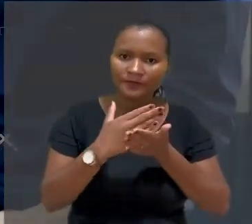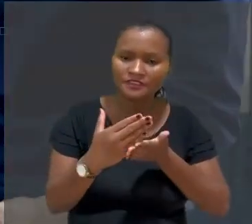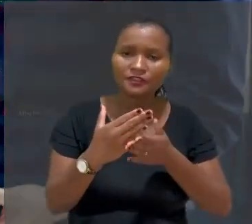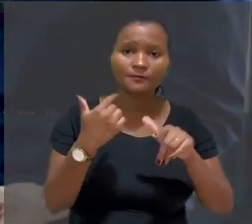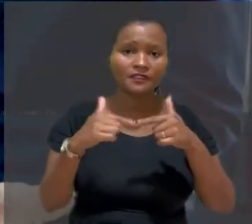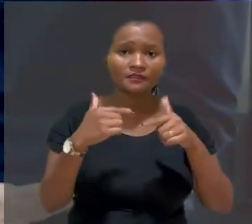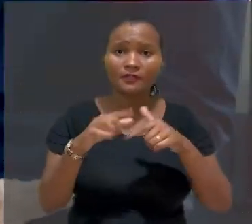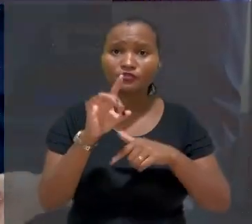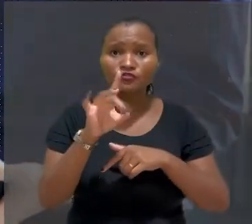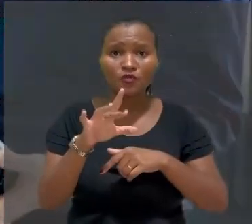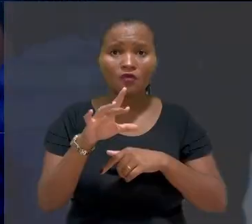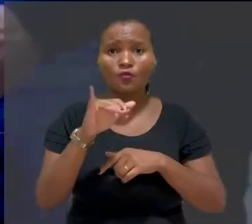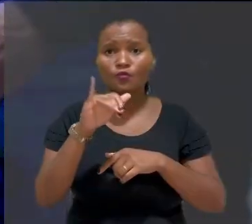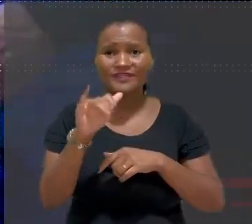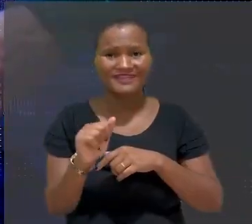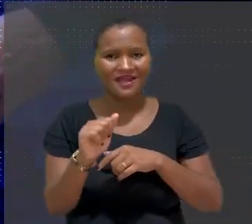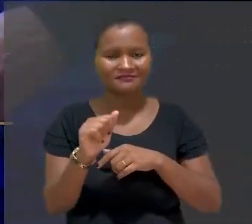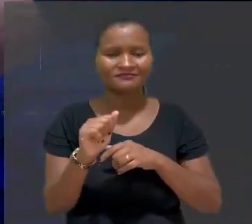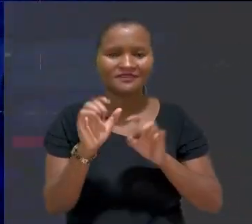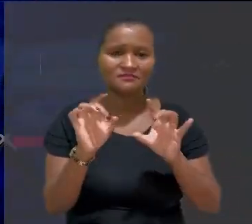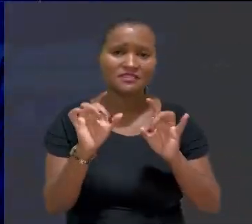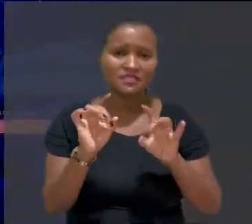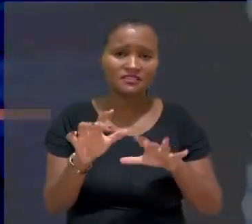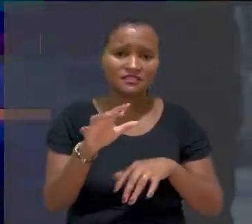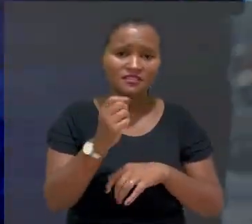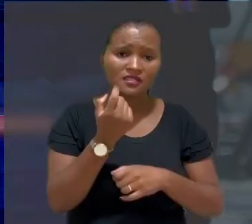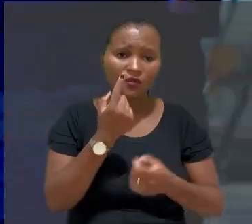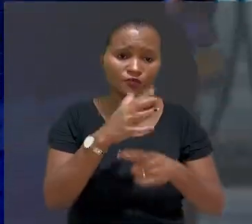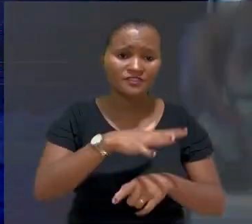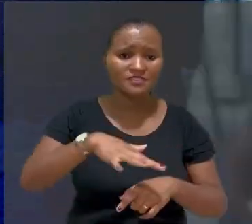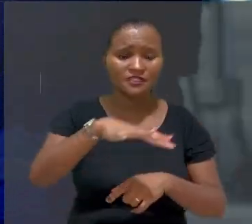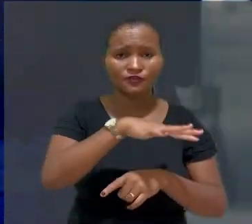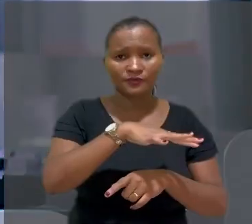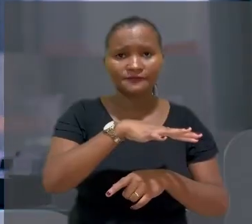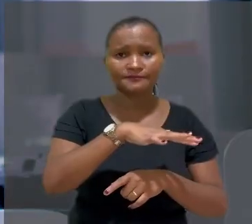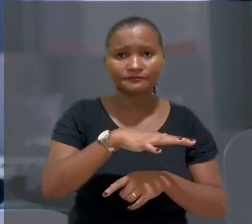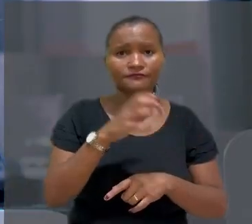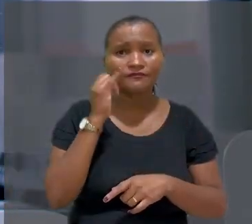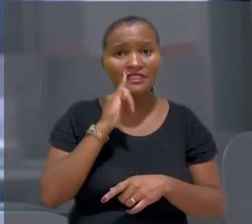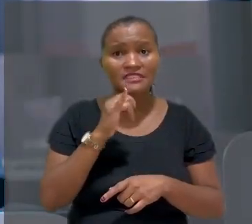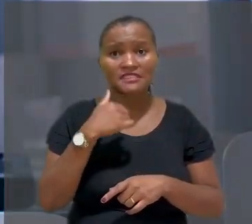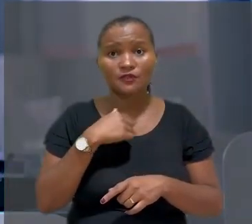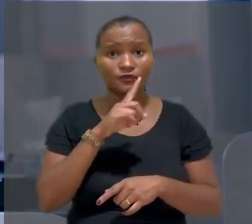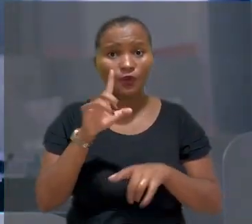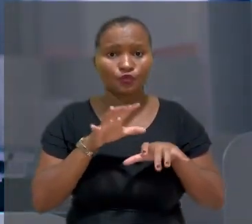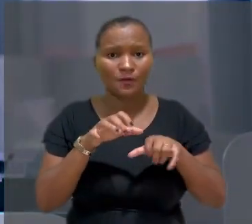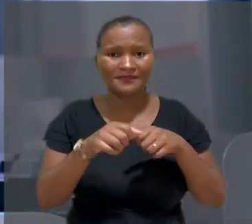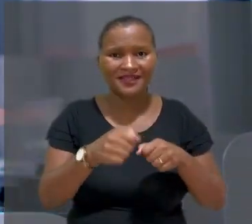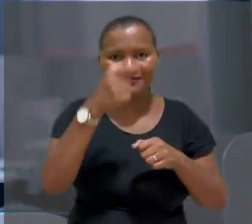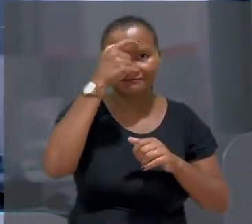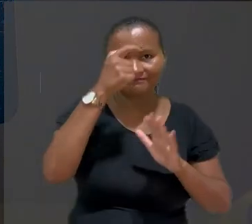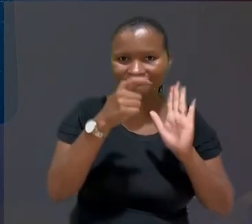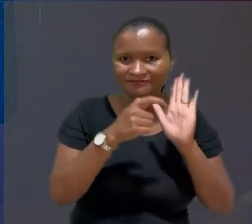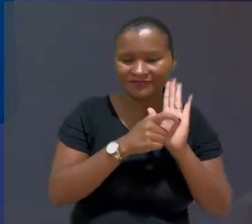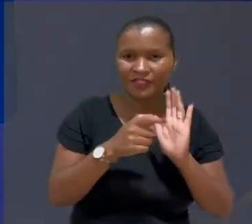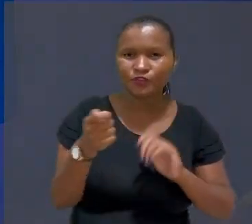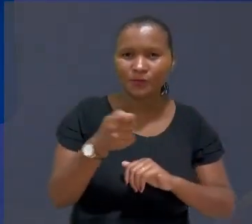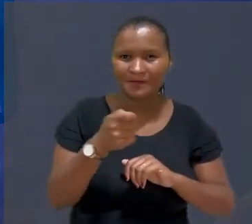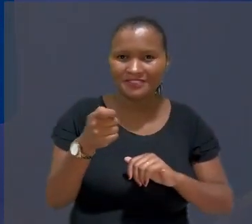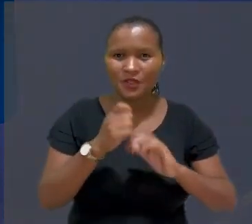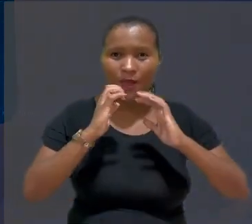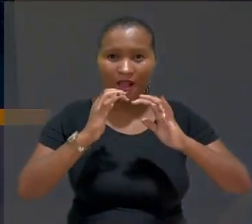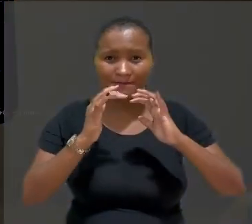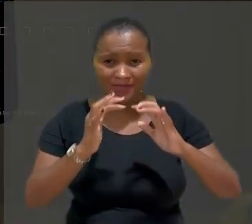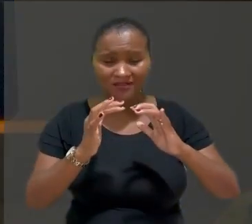estão nascendo para trabalhar só com IA especialista, em algum setor da economia. Se eu não dominar a inteligência artificial, se eu não dominar